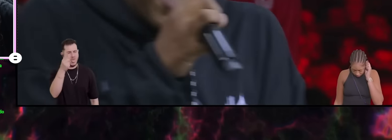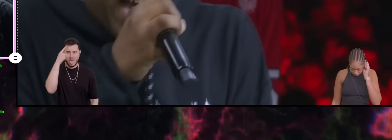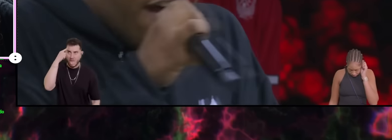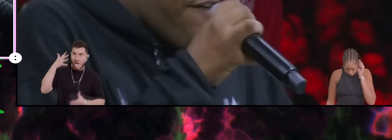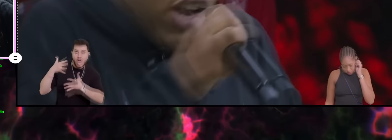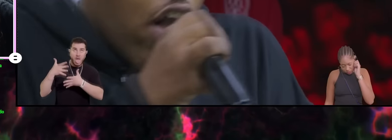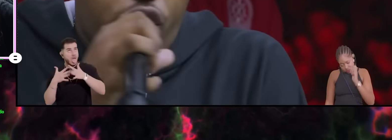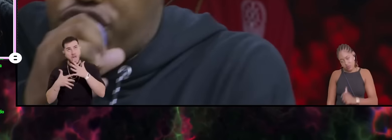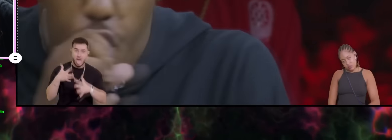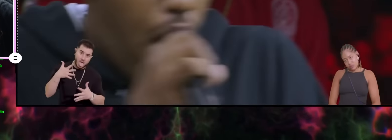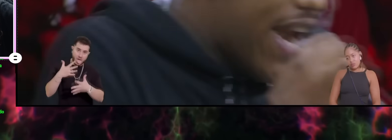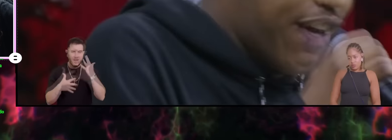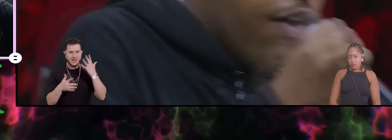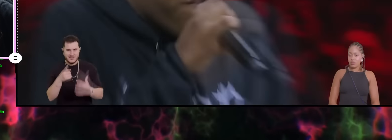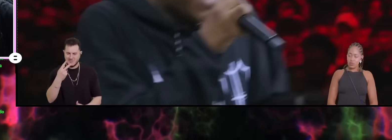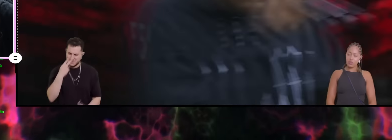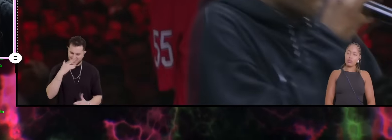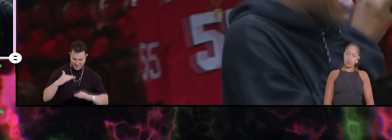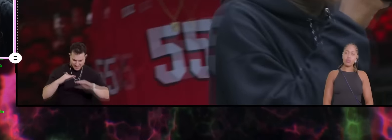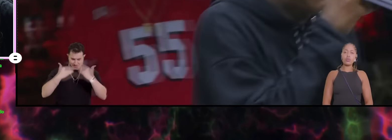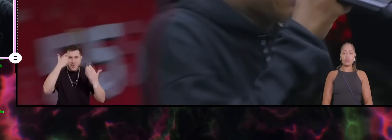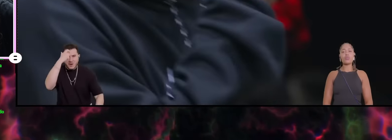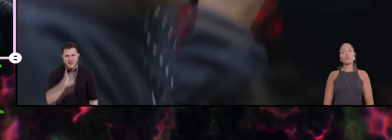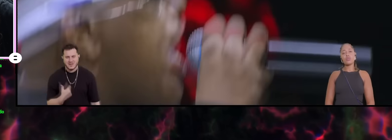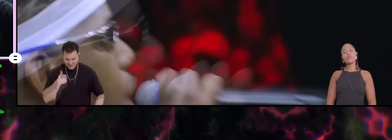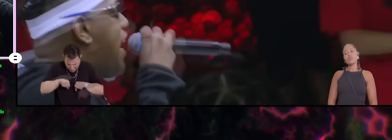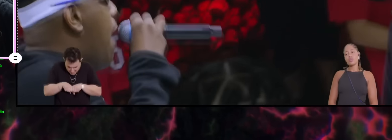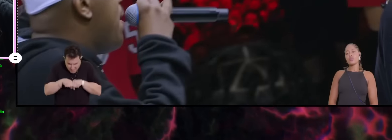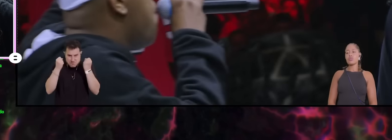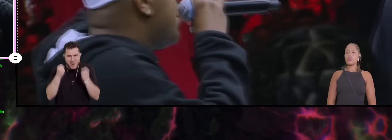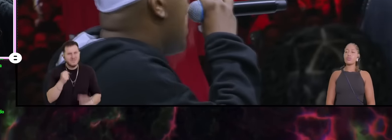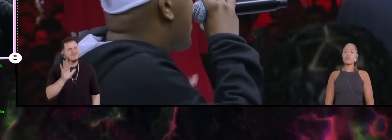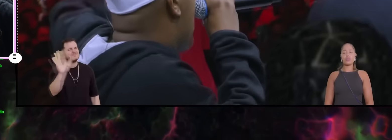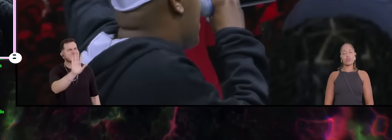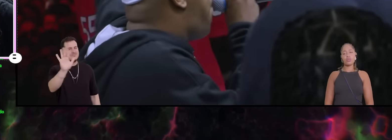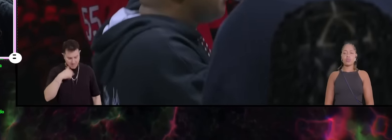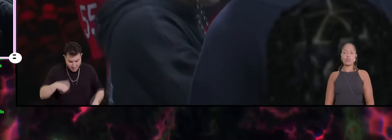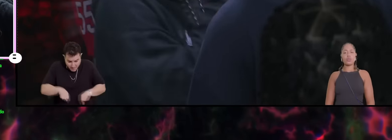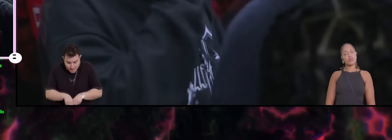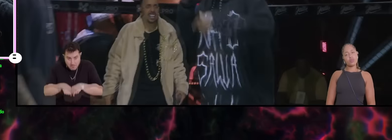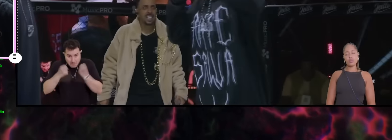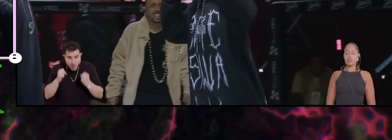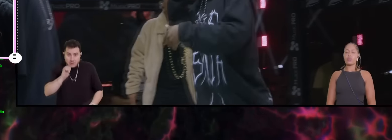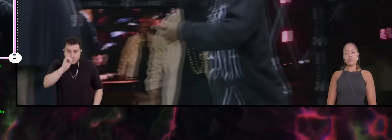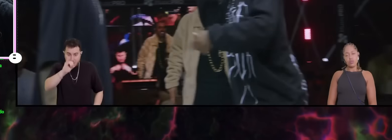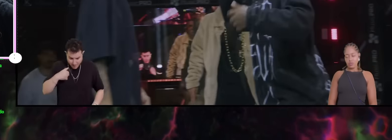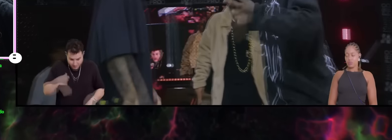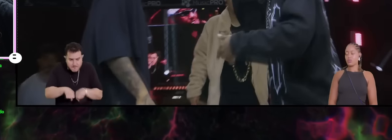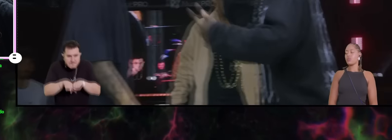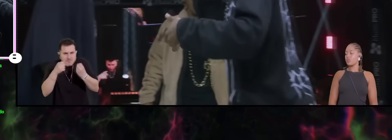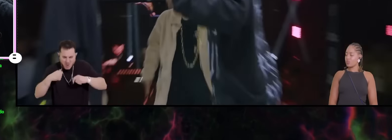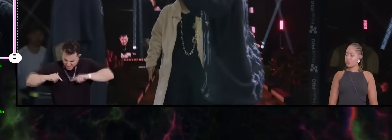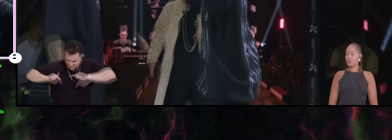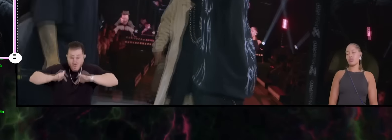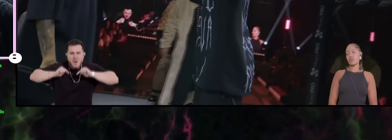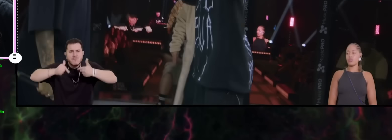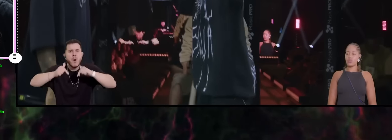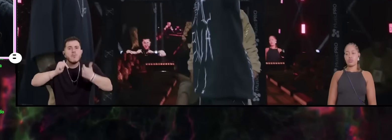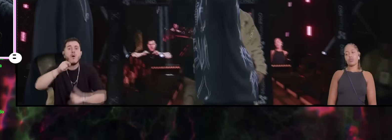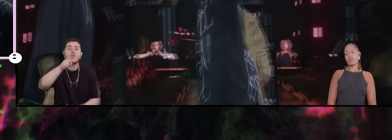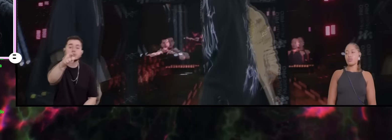atrapalha. Cê falou que o João Negro vai quebrar a cara. Eu quebrei minha cara, pode pá. Mas na luta não é o quanto